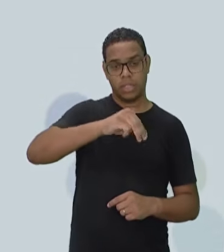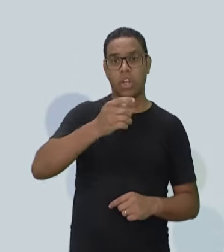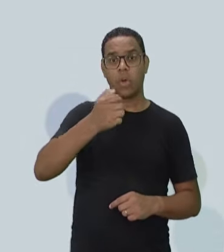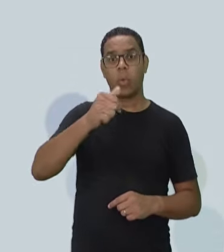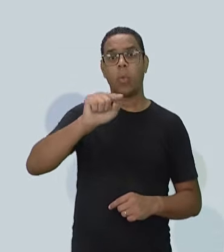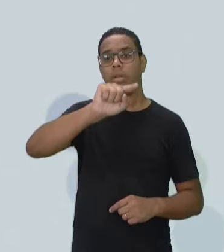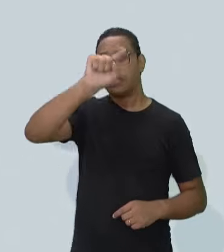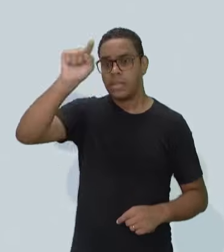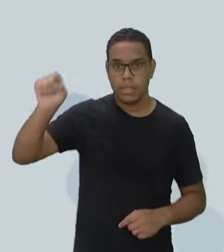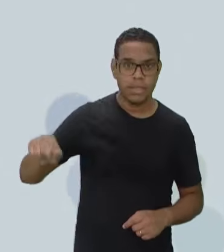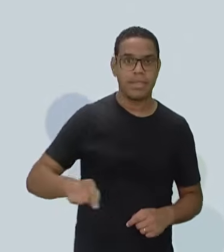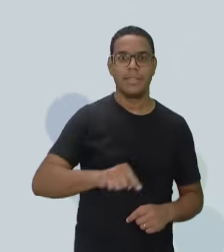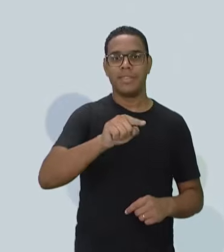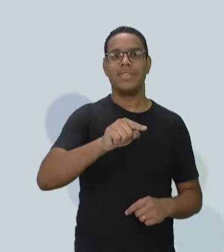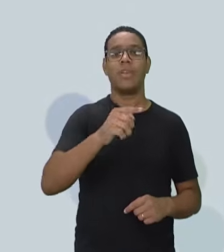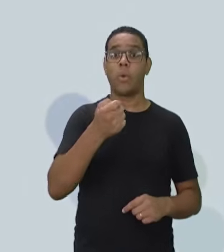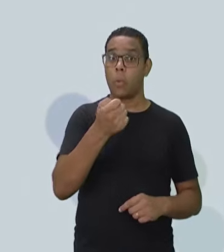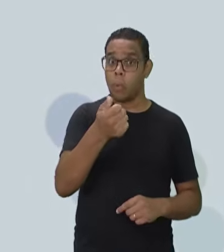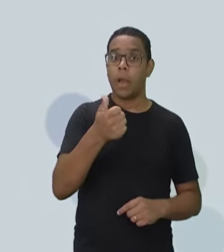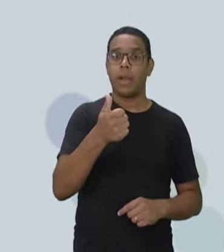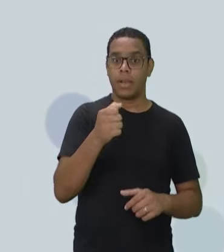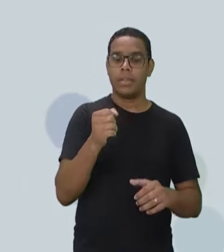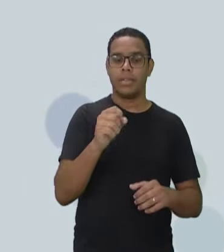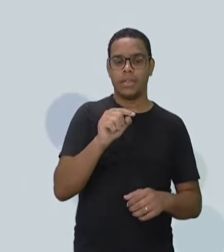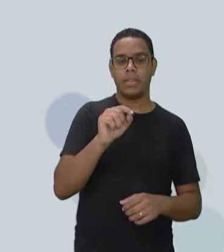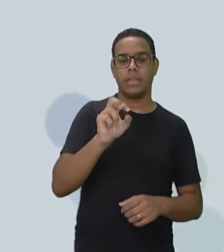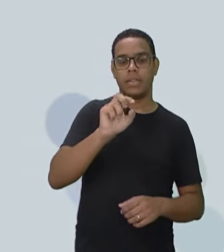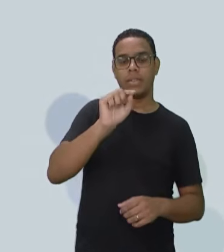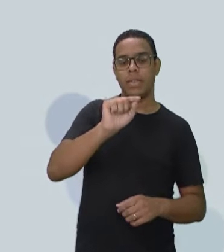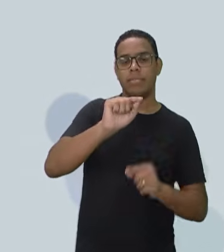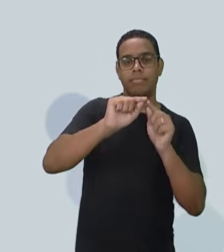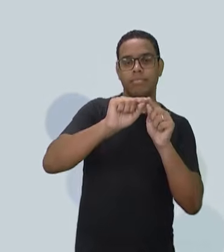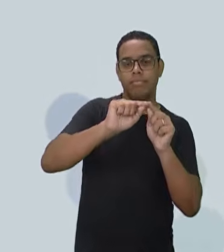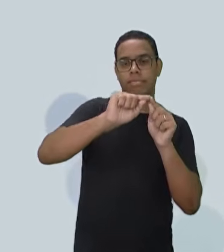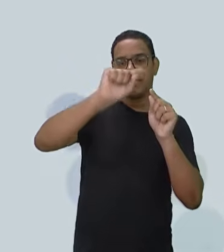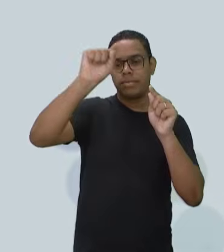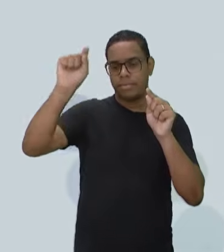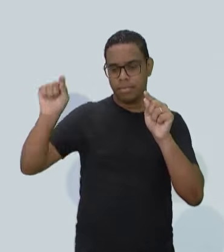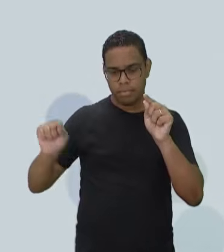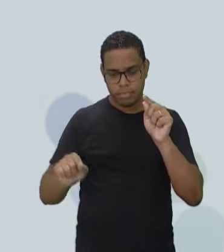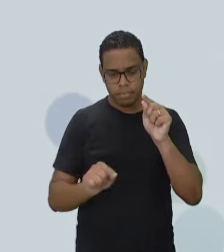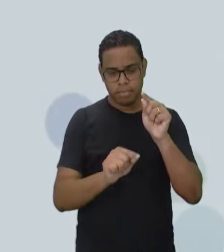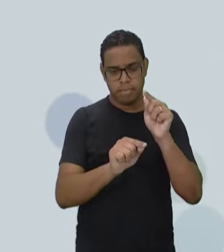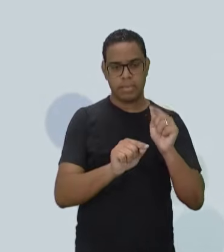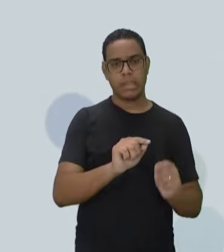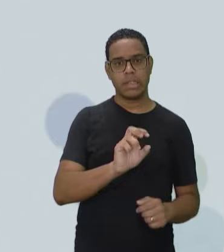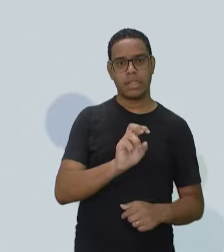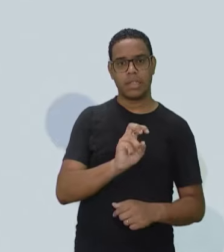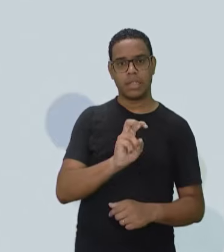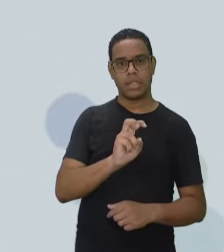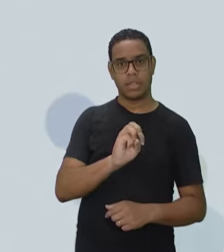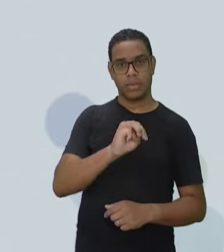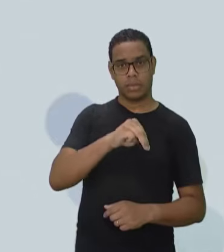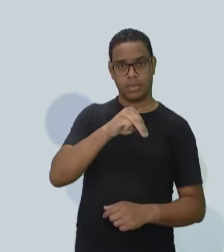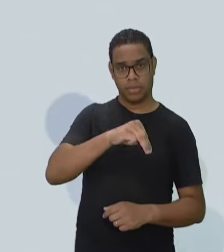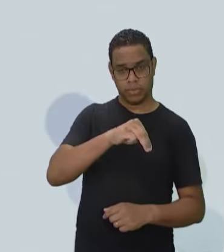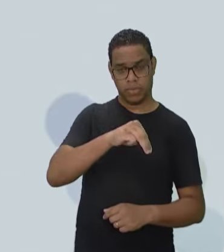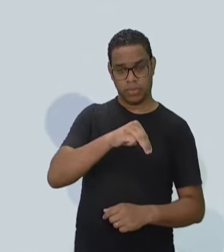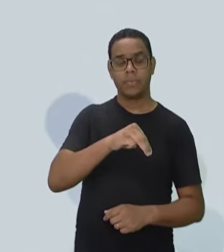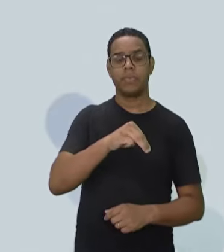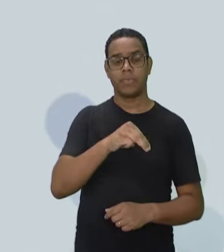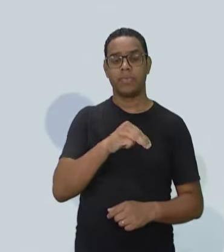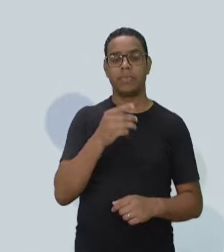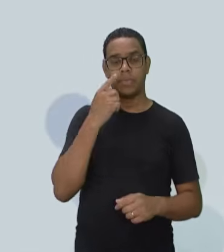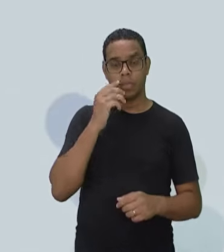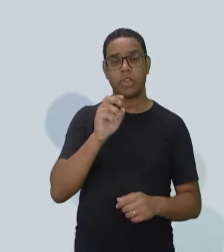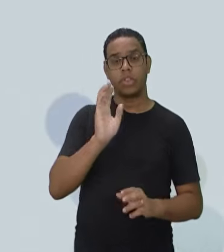volta completa aí desse ponteiro de minuto, tá bom? Então, olha só, ele